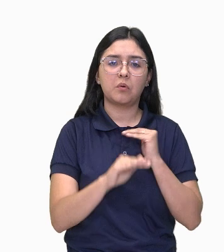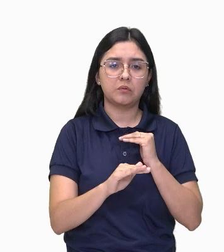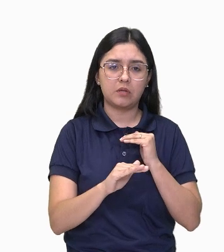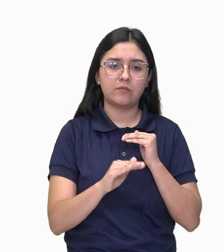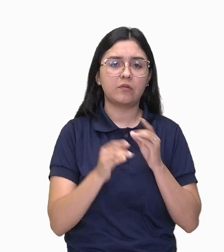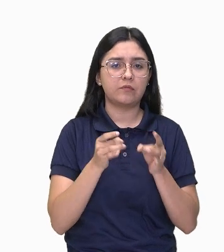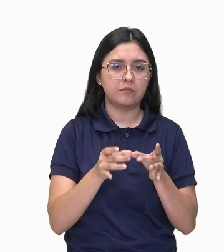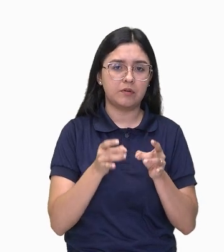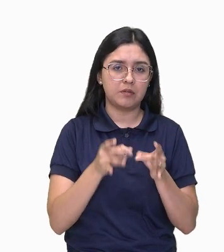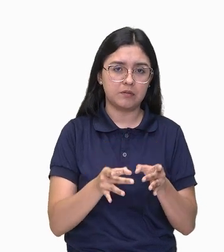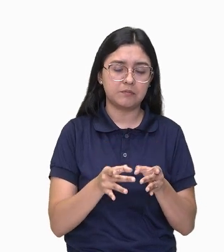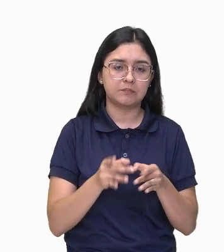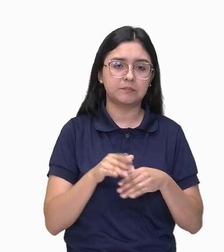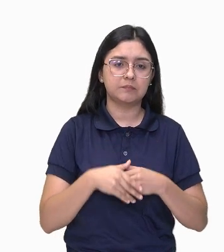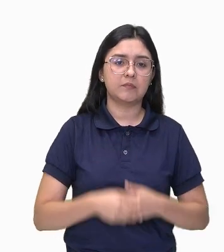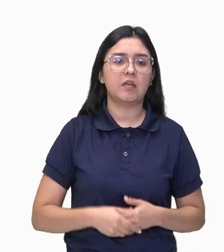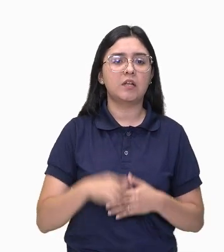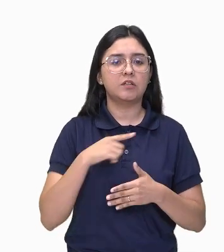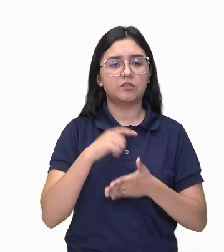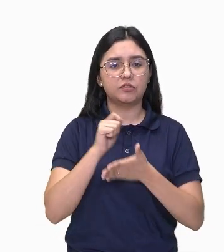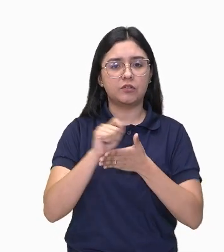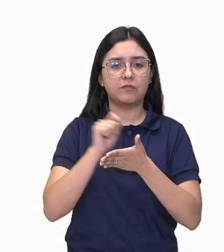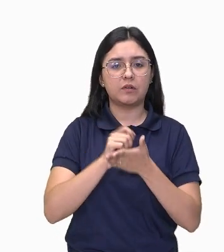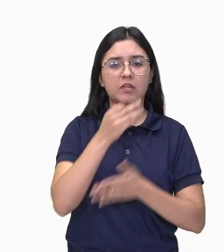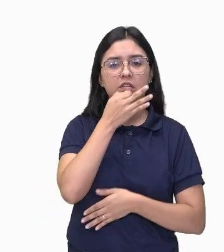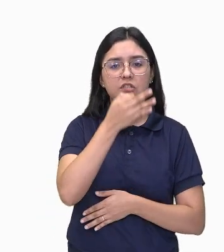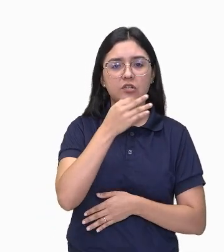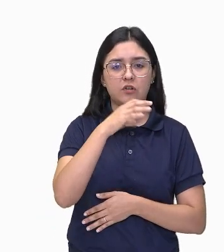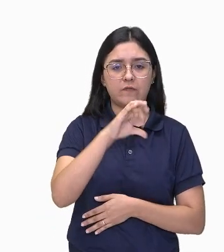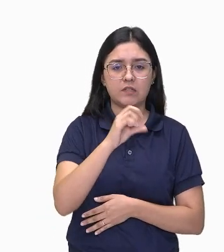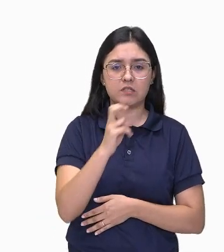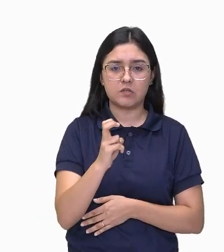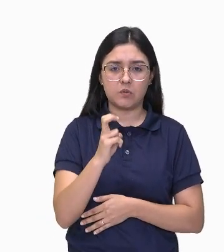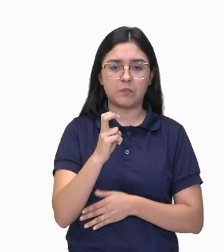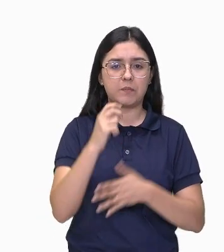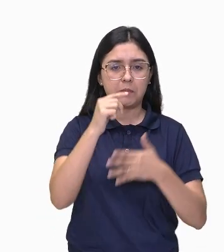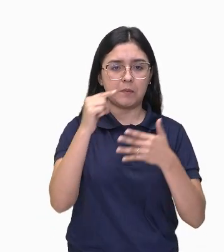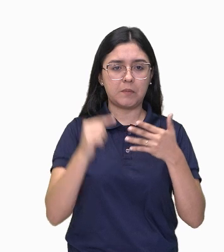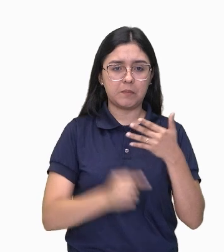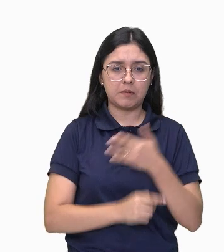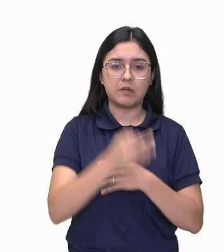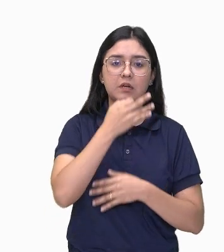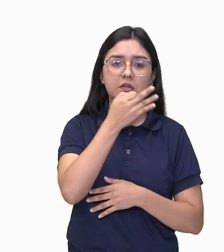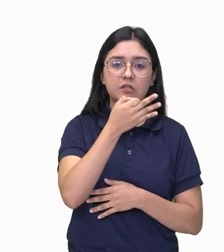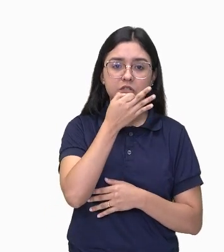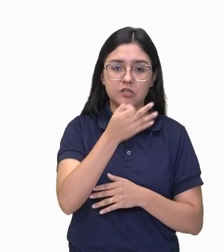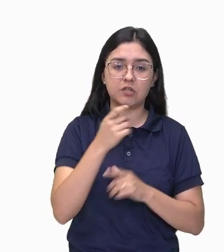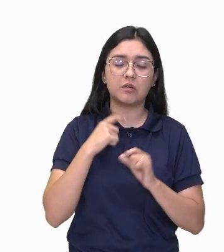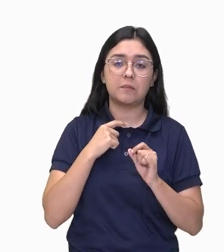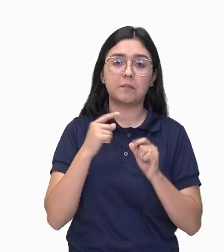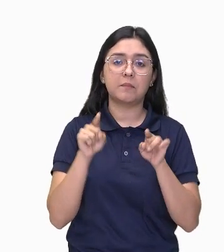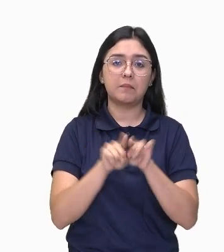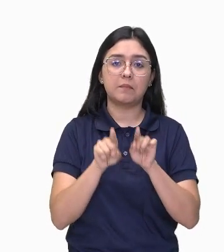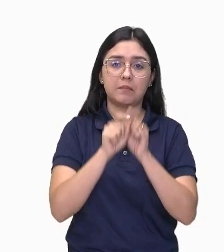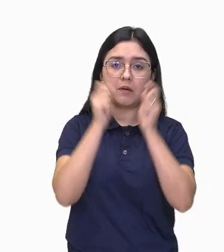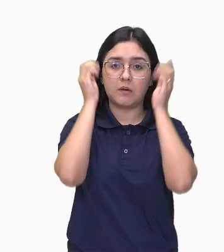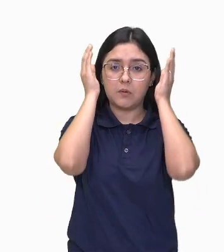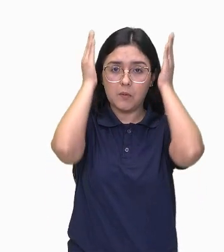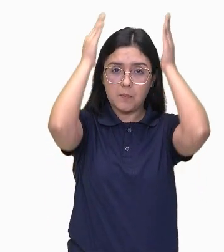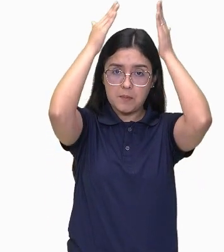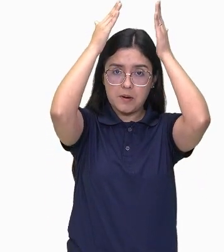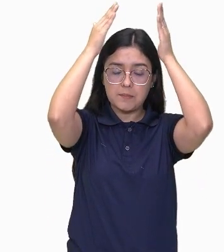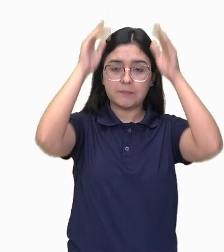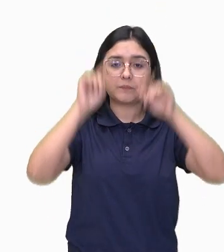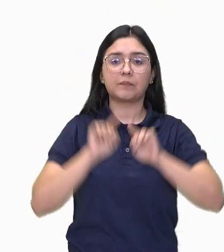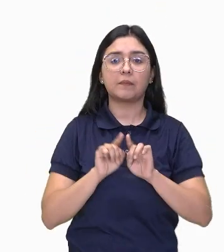com 95 pontos criticando a igreja e o próprio Papa. No entanto, Lutero foi